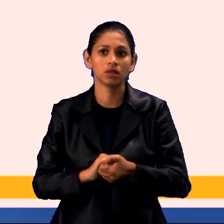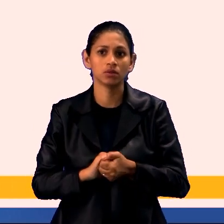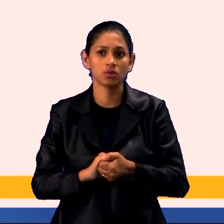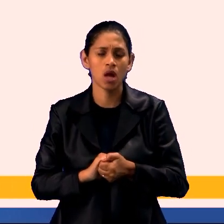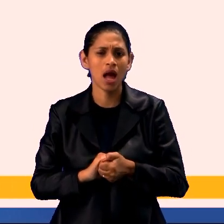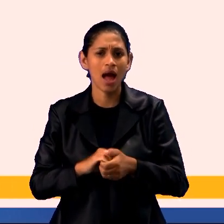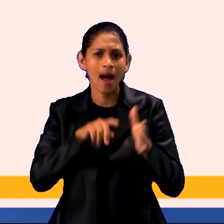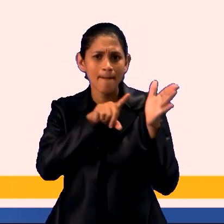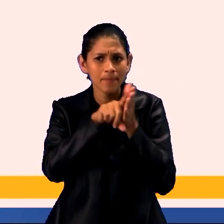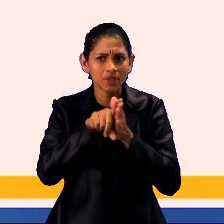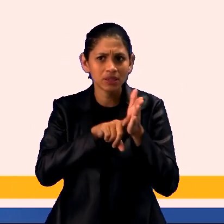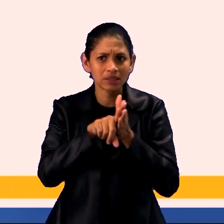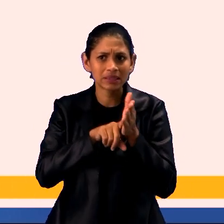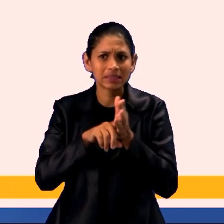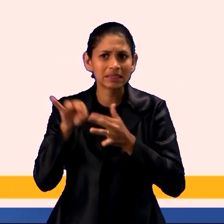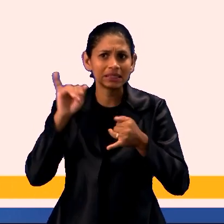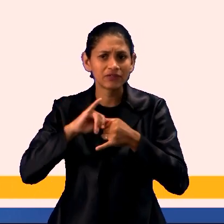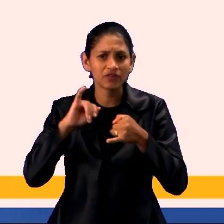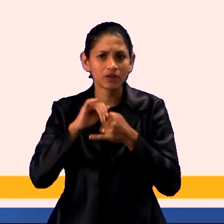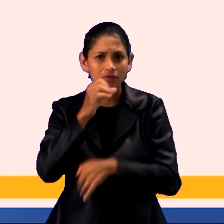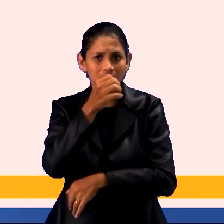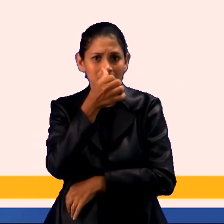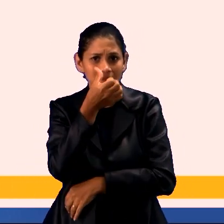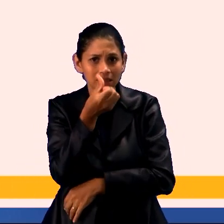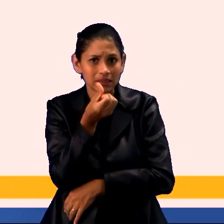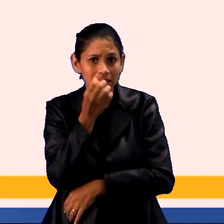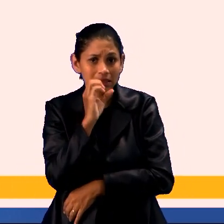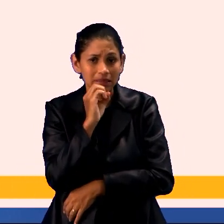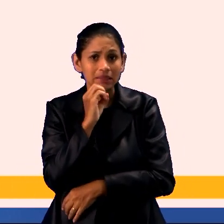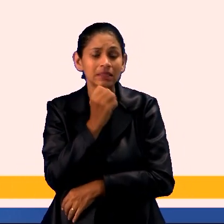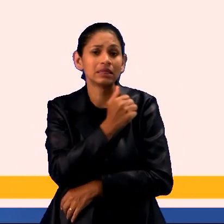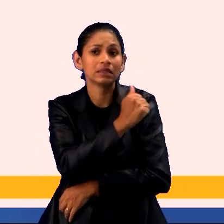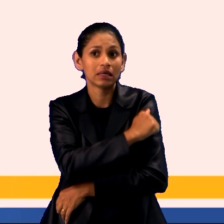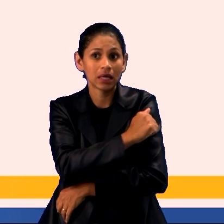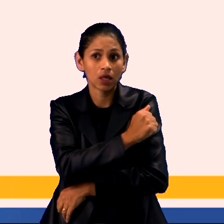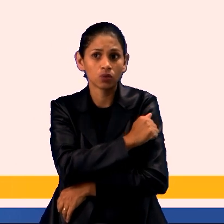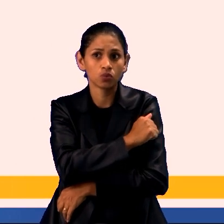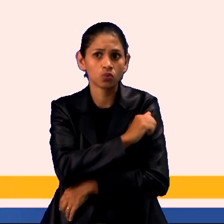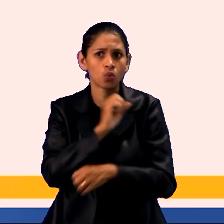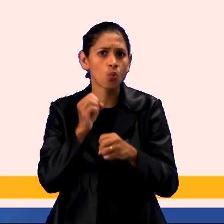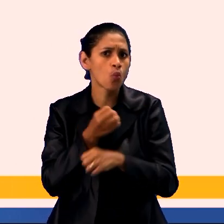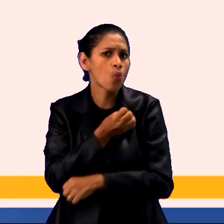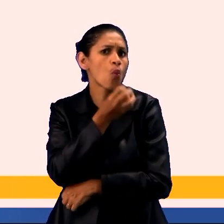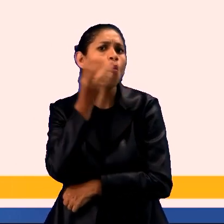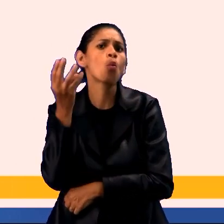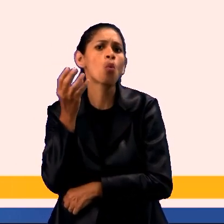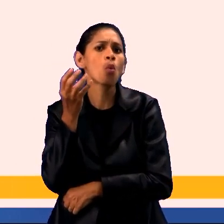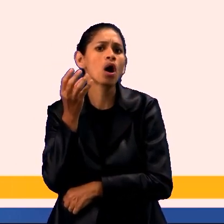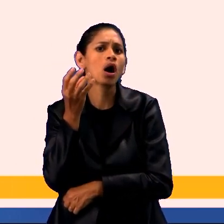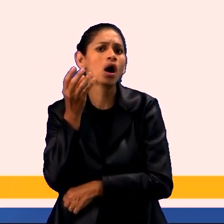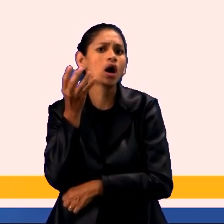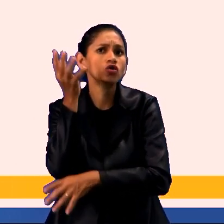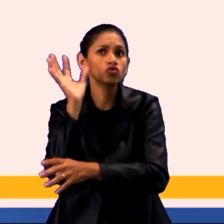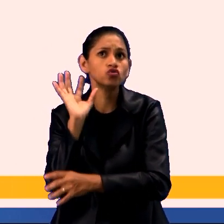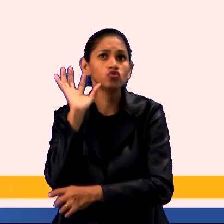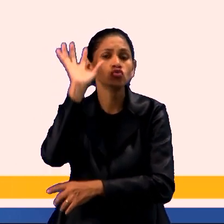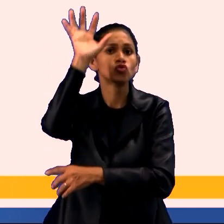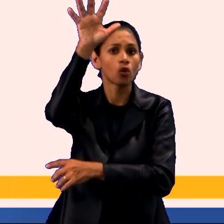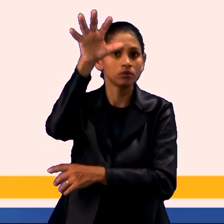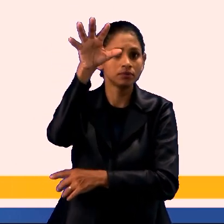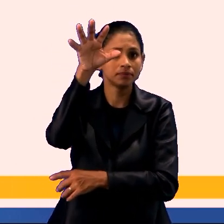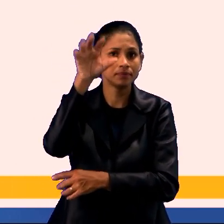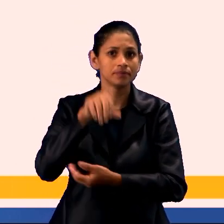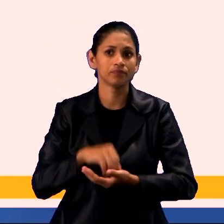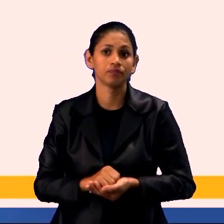jogam basquete? Ih, professora, não sei não. Agora a senhora me pegou. Tá, vamos ler de novo a